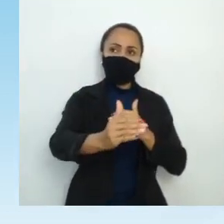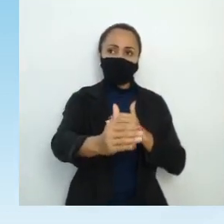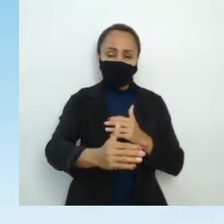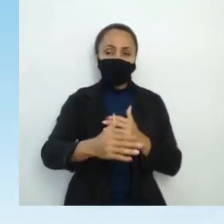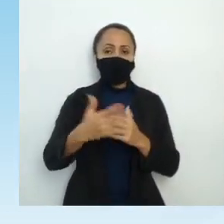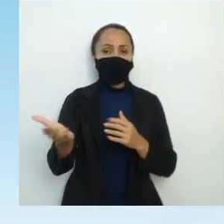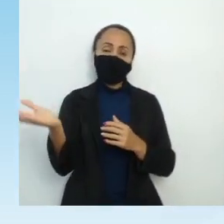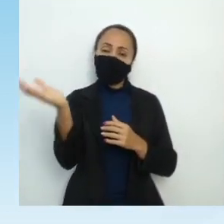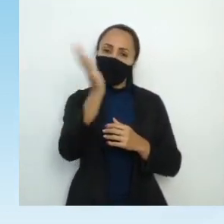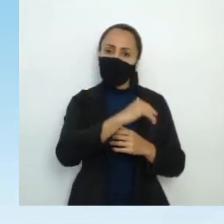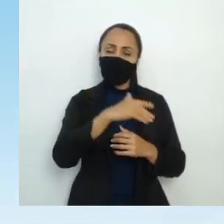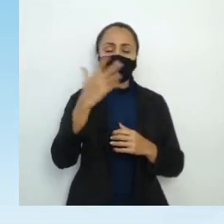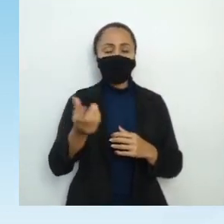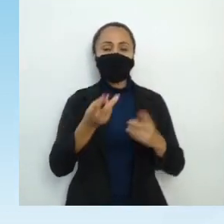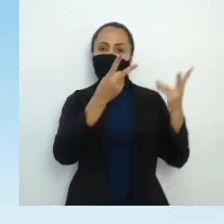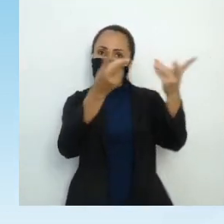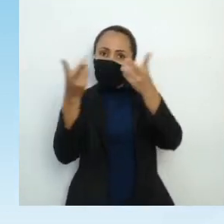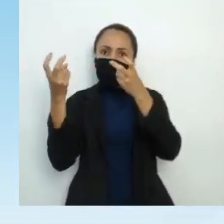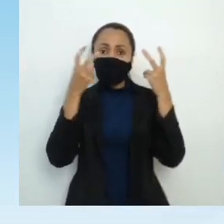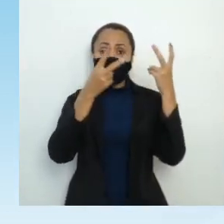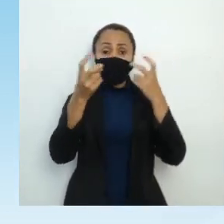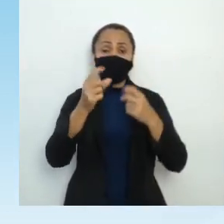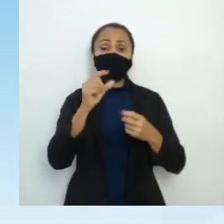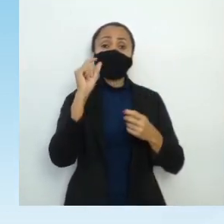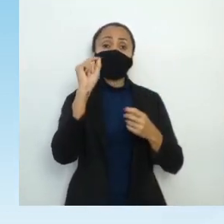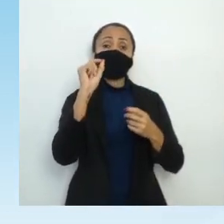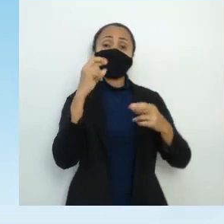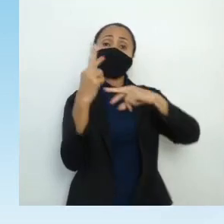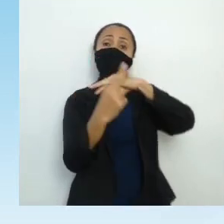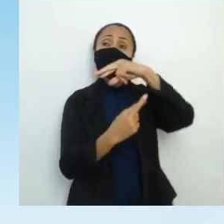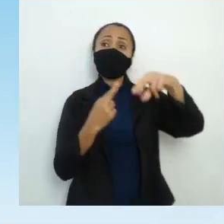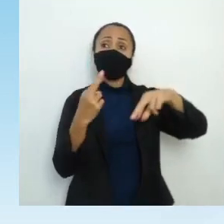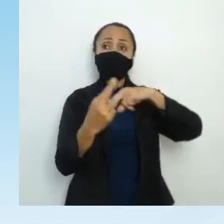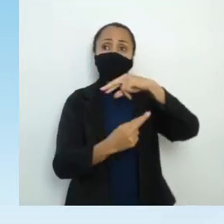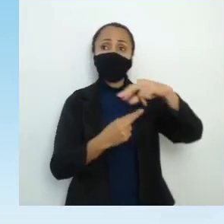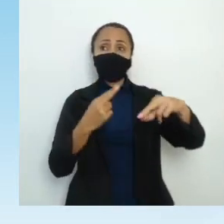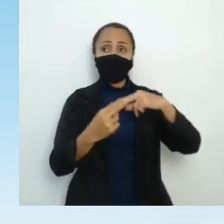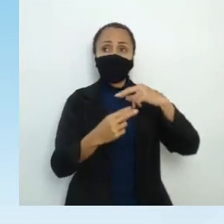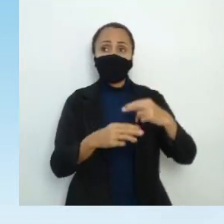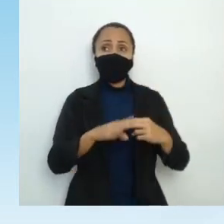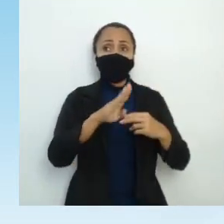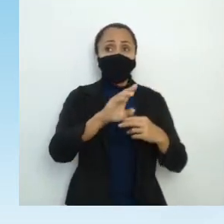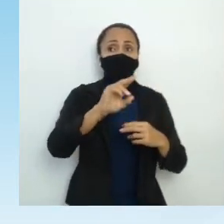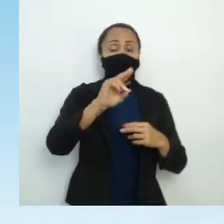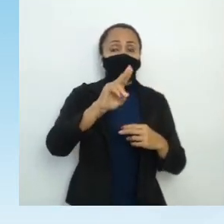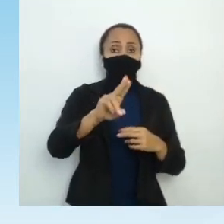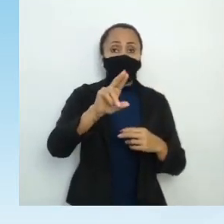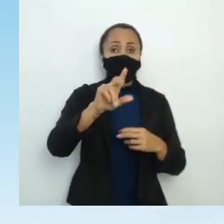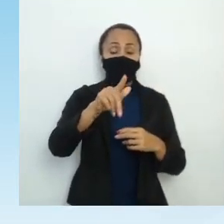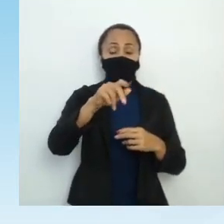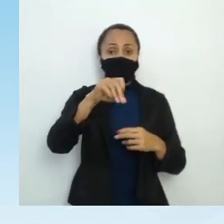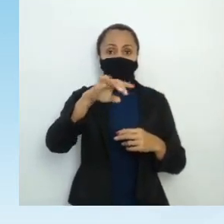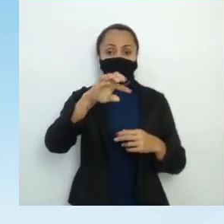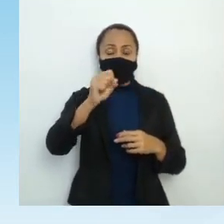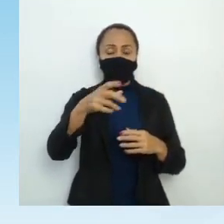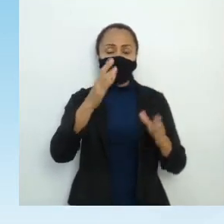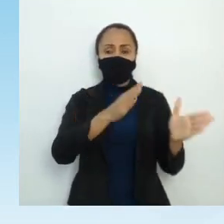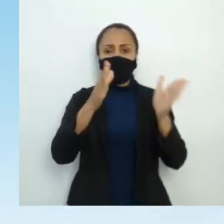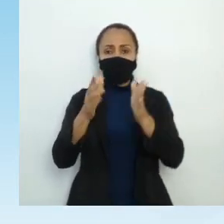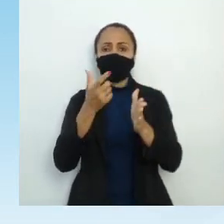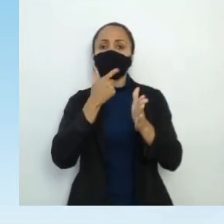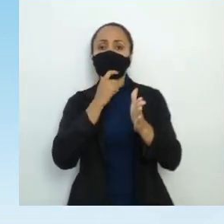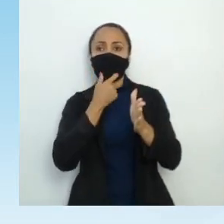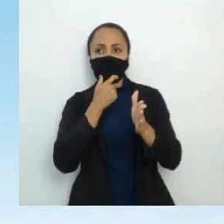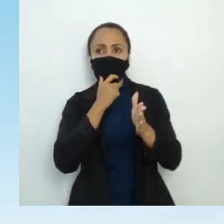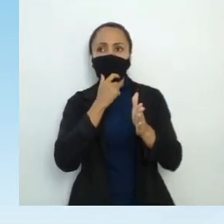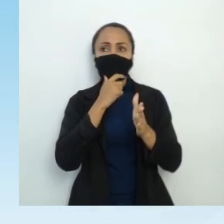vir junto e perceber o que seriam as revoluções burguesas. De um lado você vai ter aqui na Inglaterra a Revolução